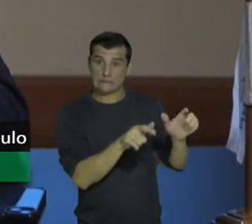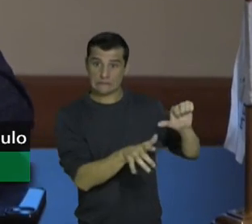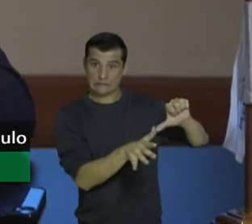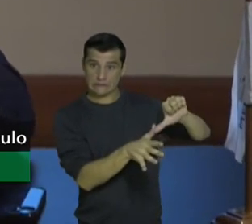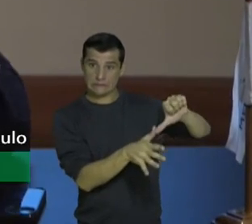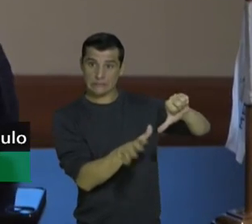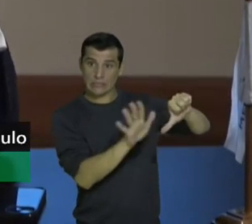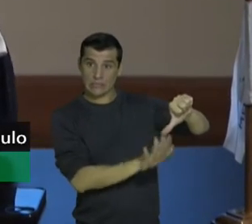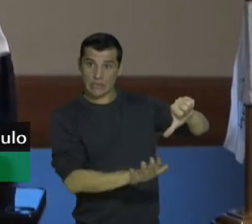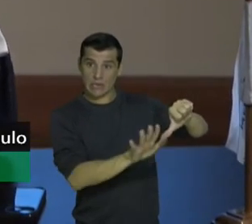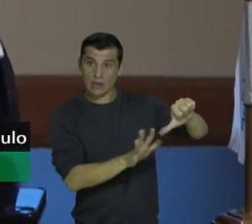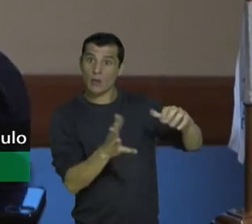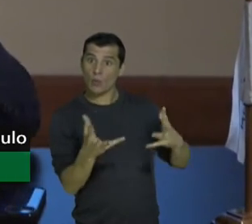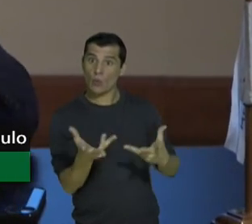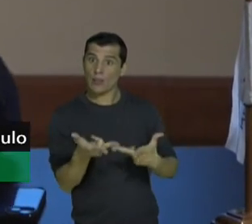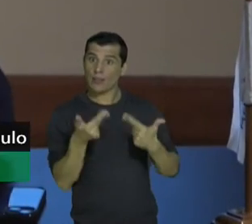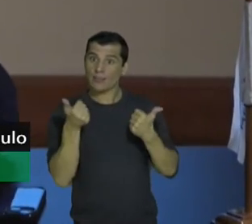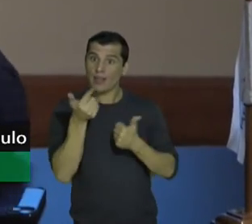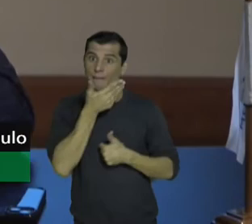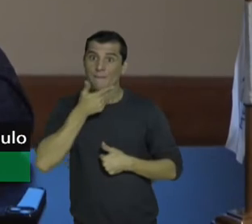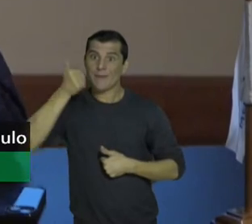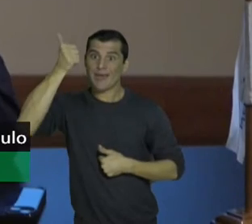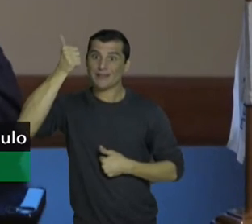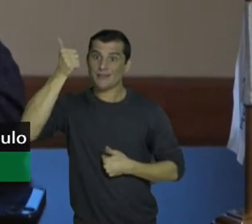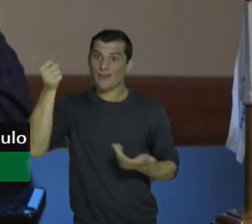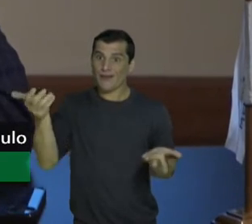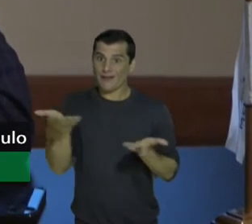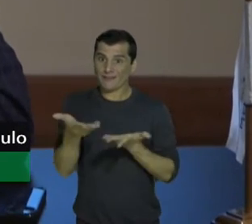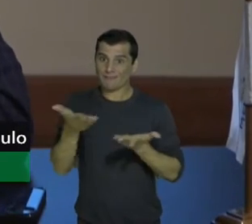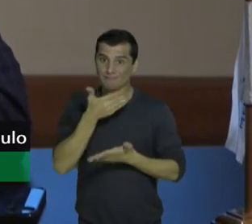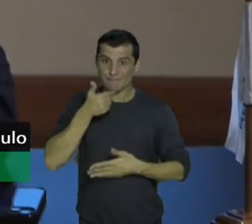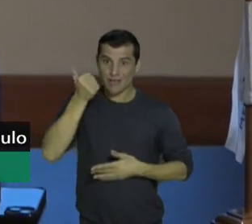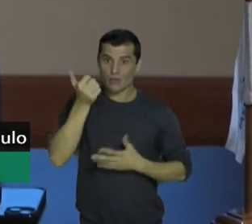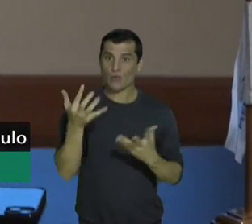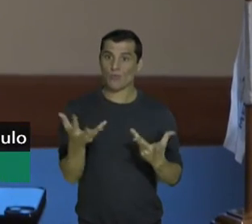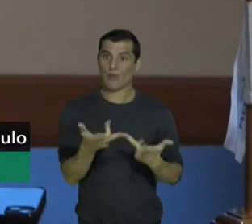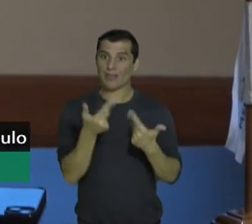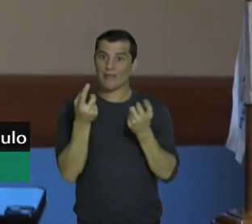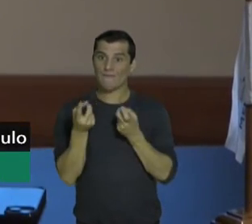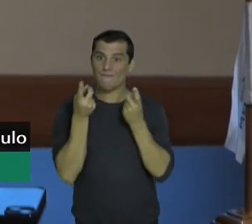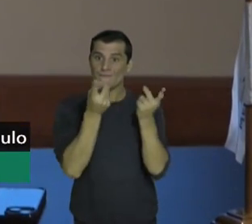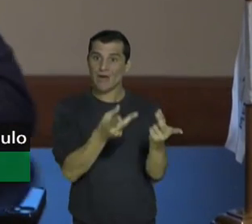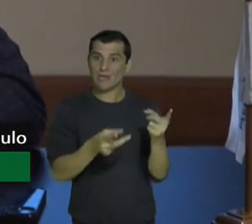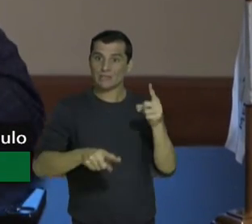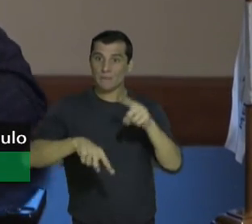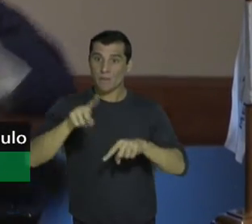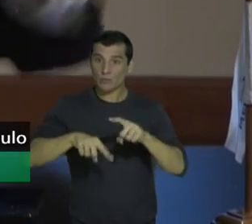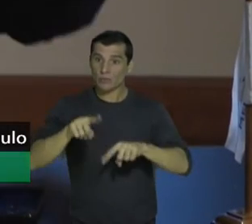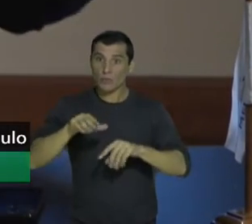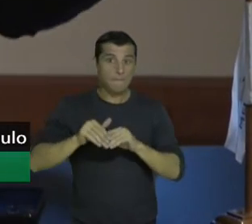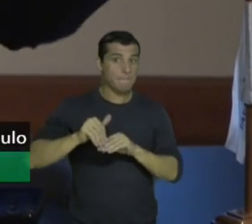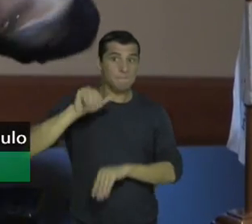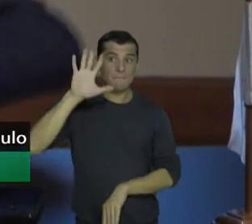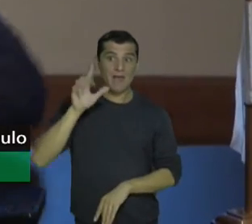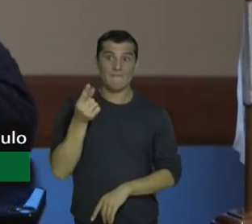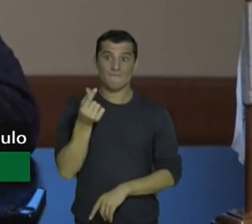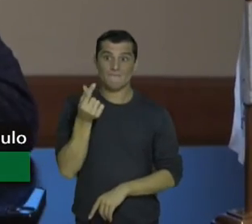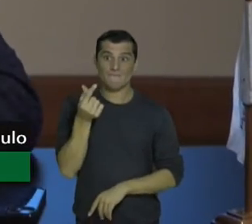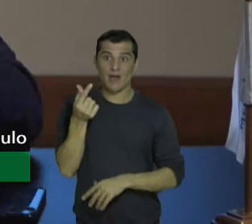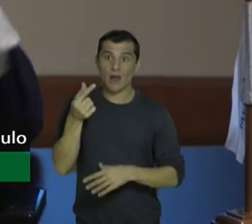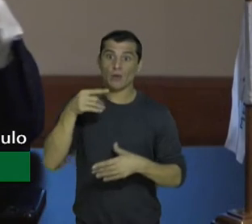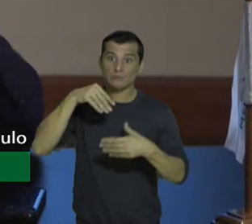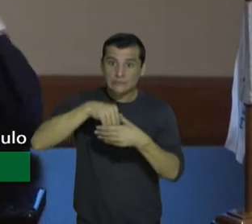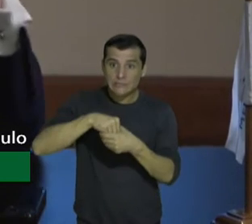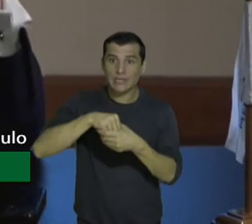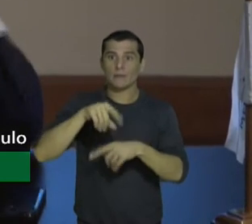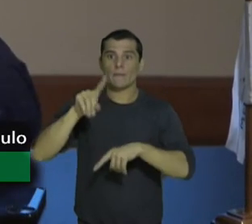ela tem uma qualidade enorme ela é composta majoritariamente por produtos de maior valor agregado eu tava chefiando